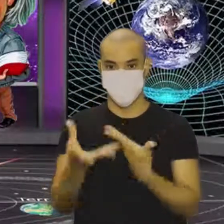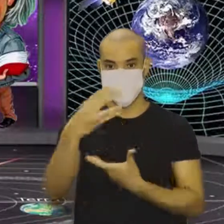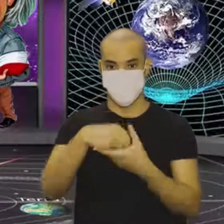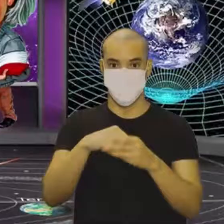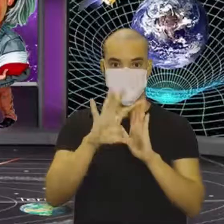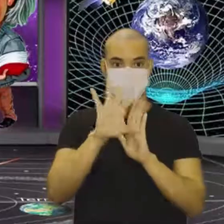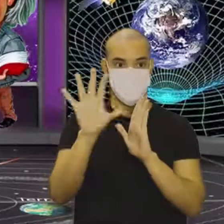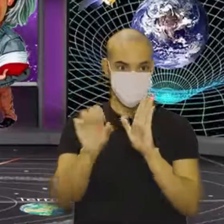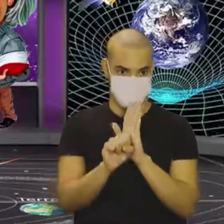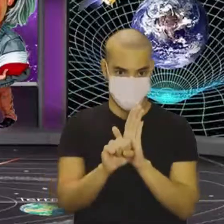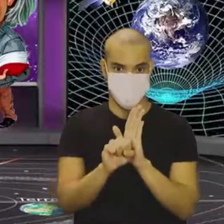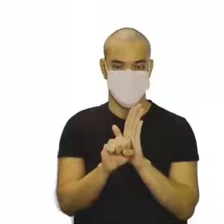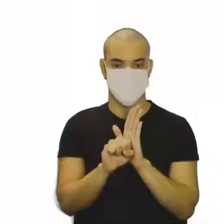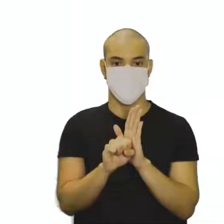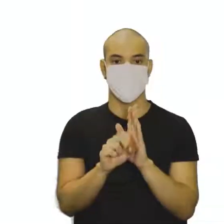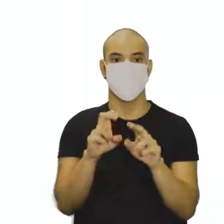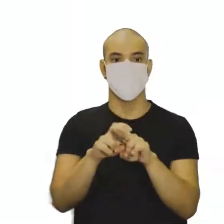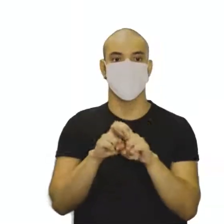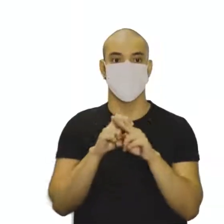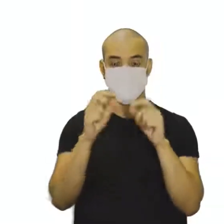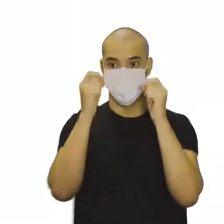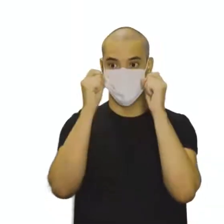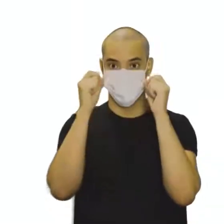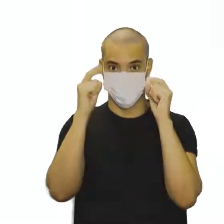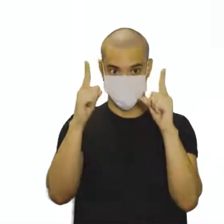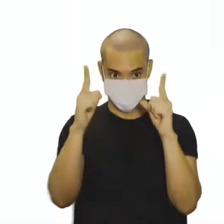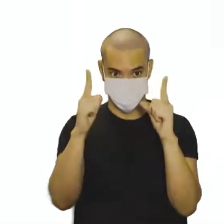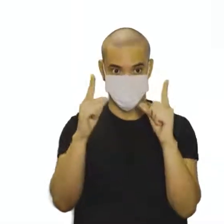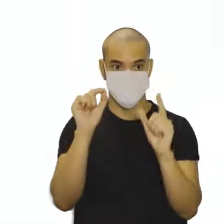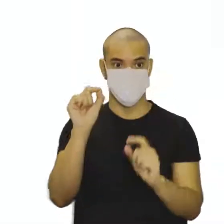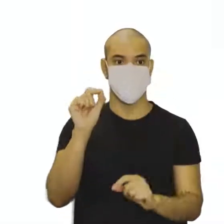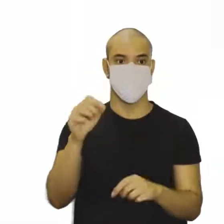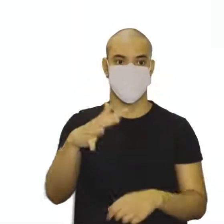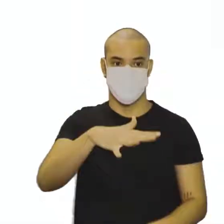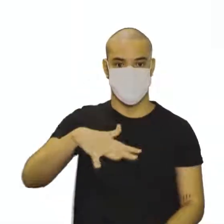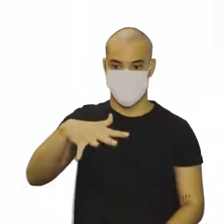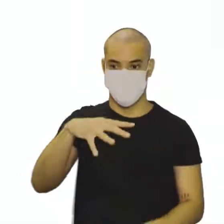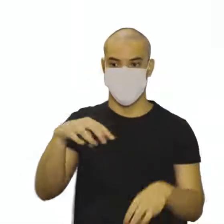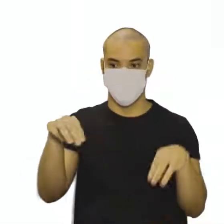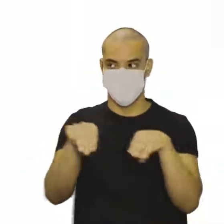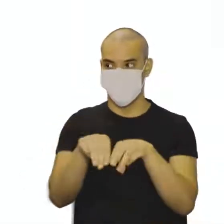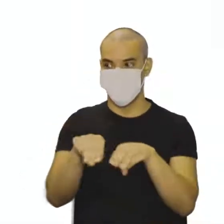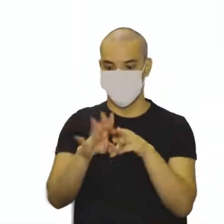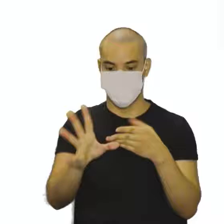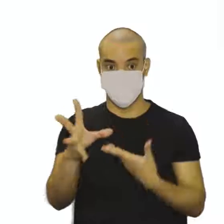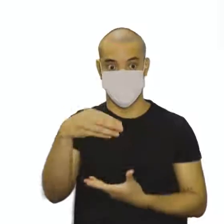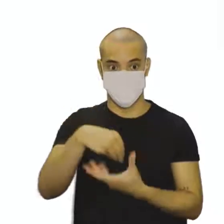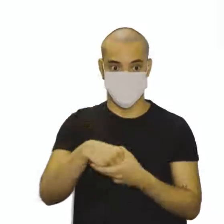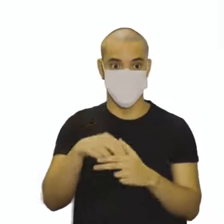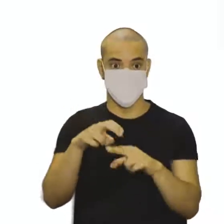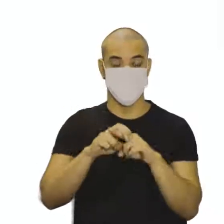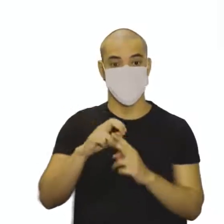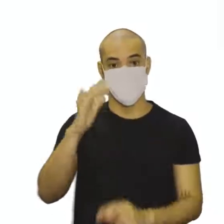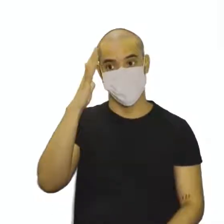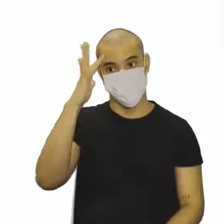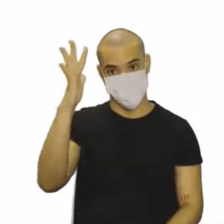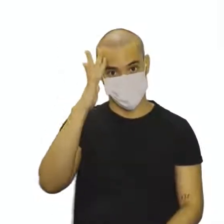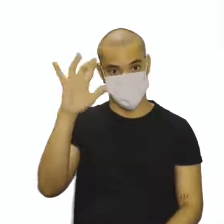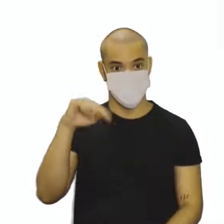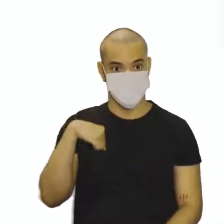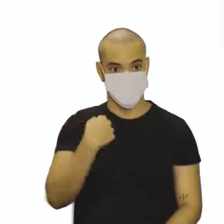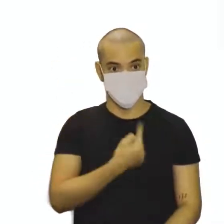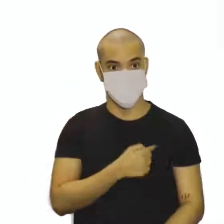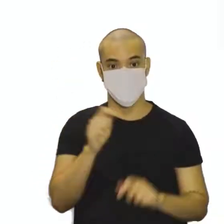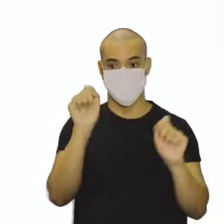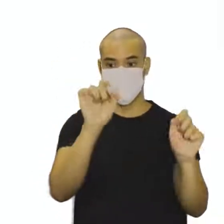pessoal? Então vamos lá, olha só. Se liga ali na telinha, campo magnético saindo do plano. Então imagine que aqui o nosso slide